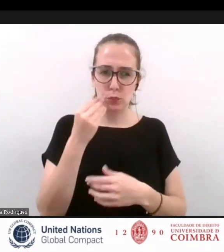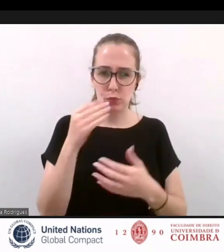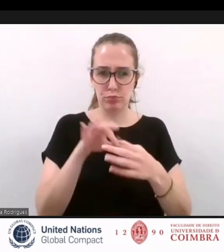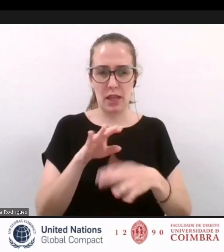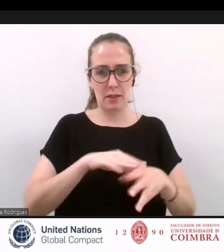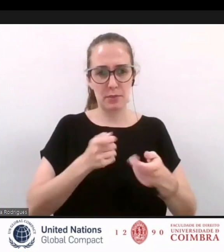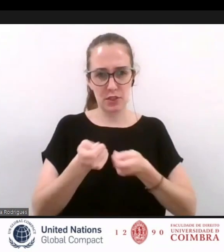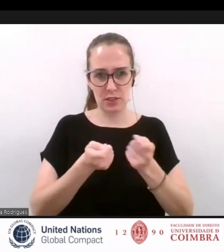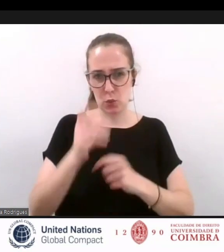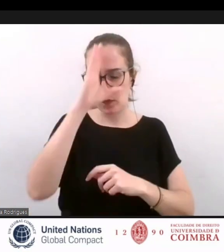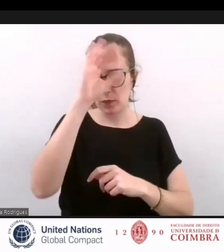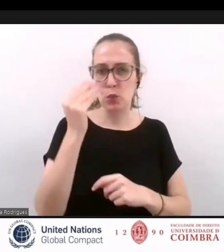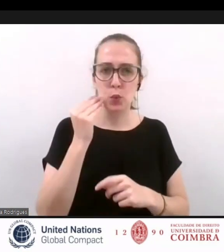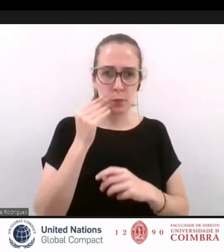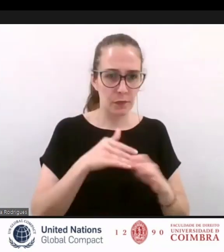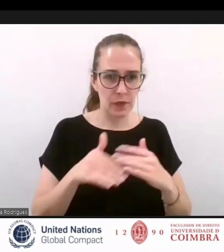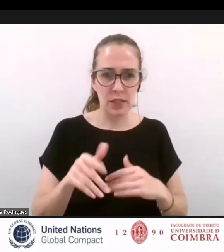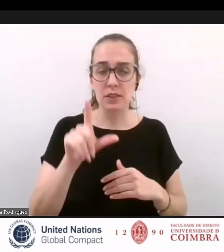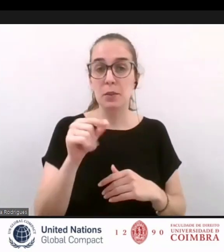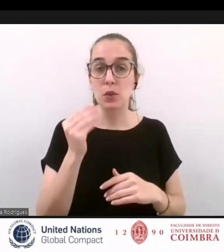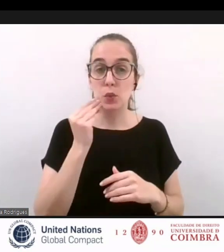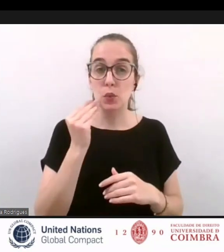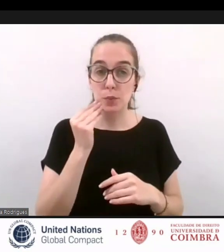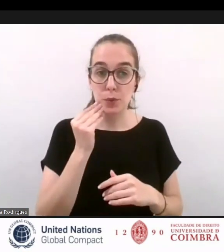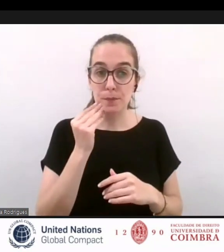ou do governo, e como é que nós podemos